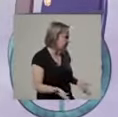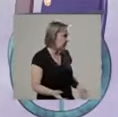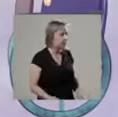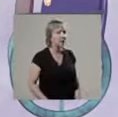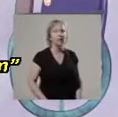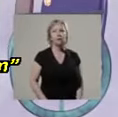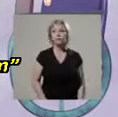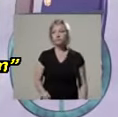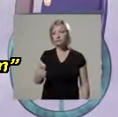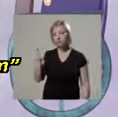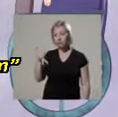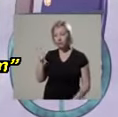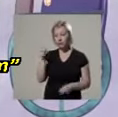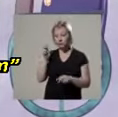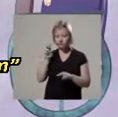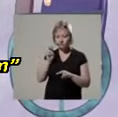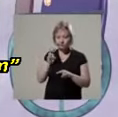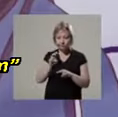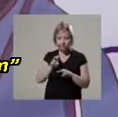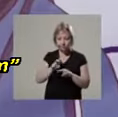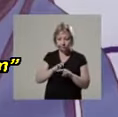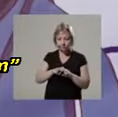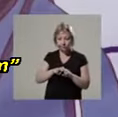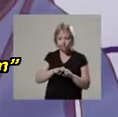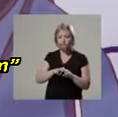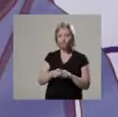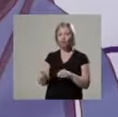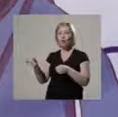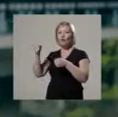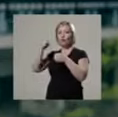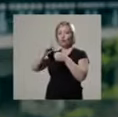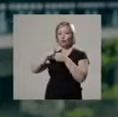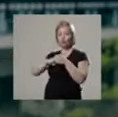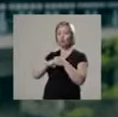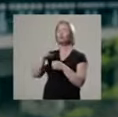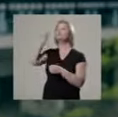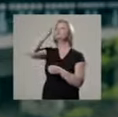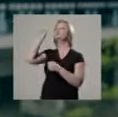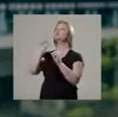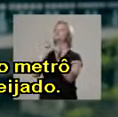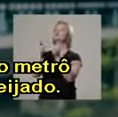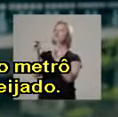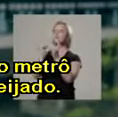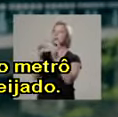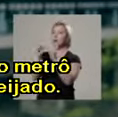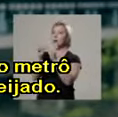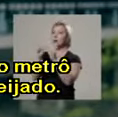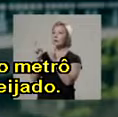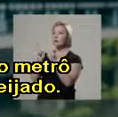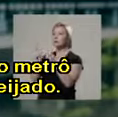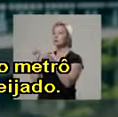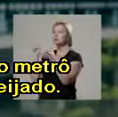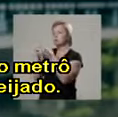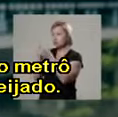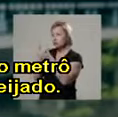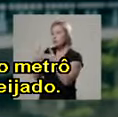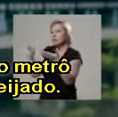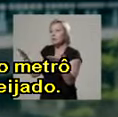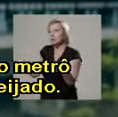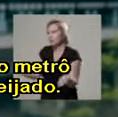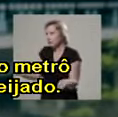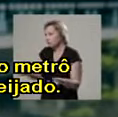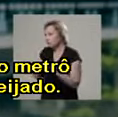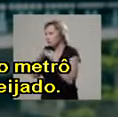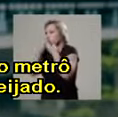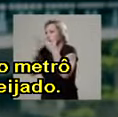está percebendo, não? Aí ele falou, tá bom, sentou-se, foi na nossa reunião, falou, olha, estive no